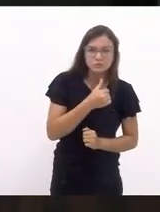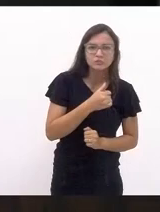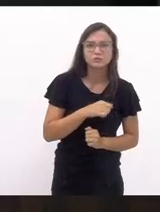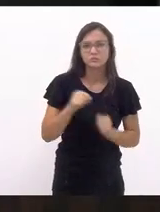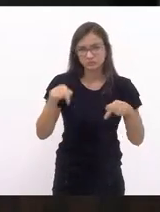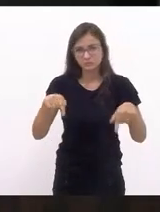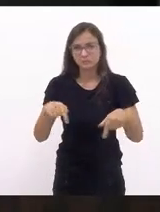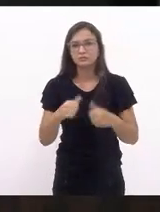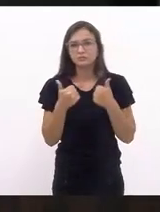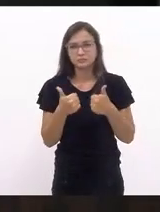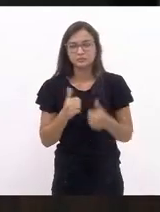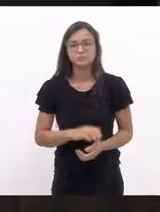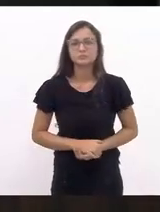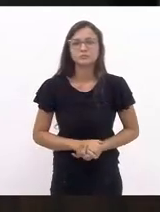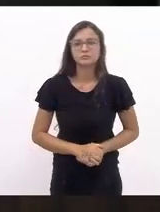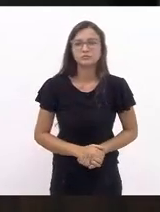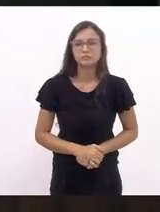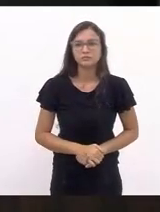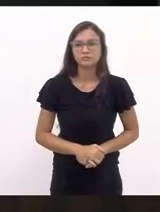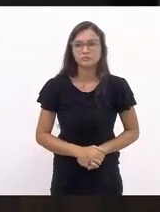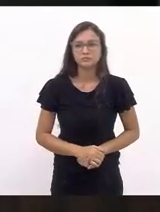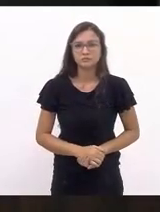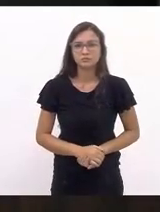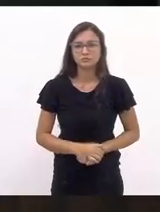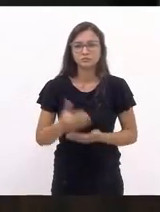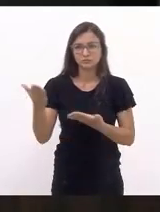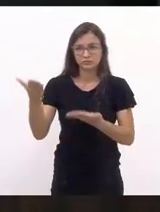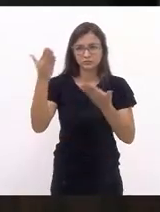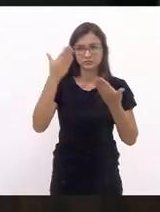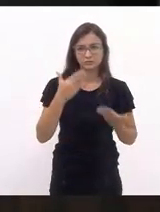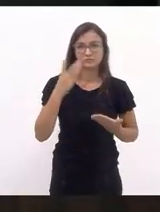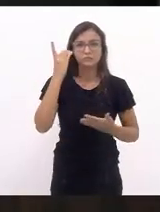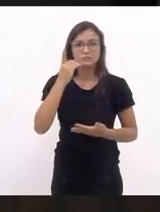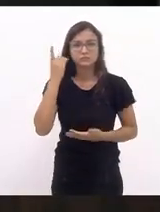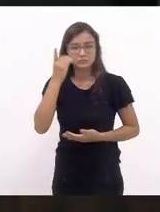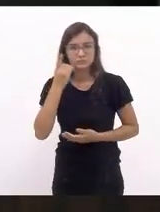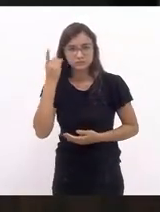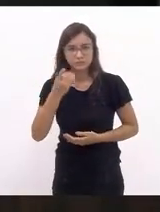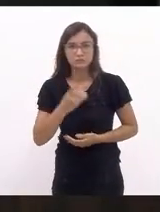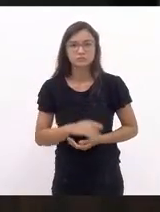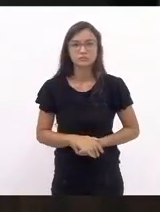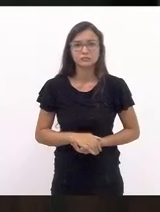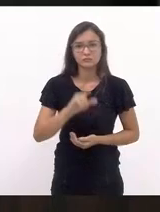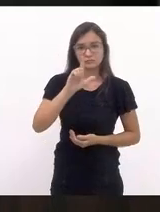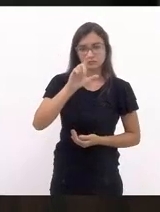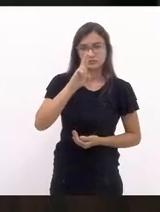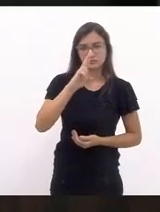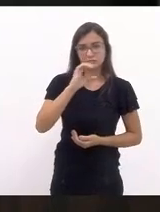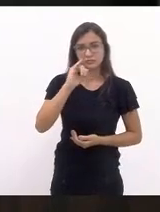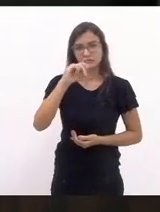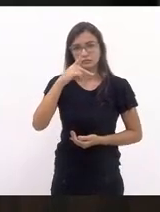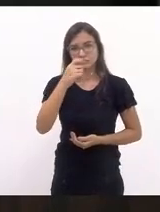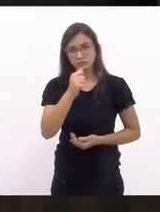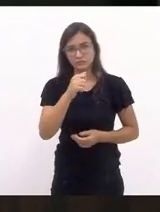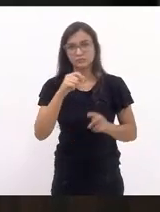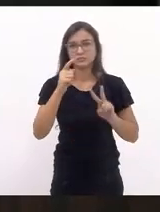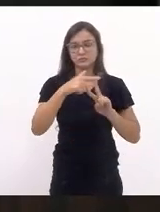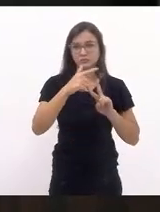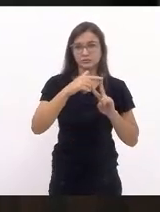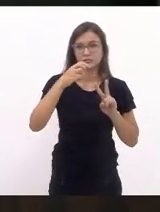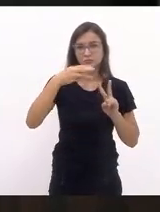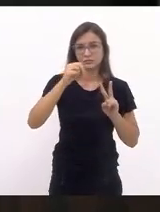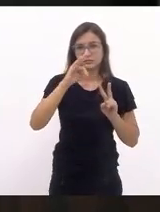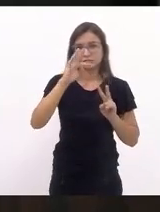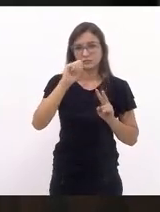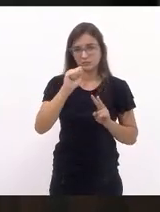por baixo então eu convido as deputadas Lucinha deputada Martha Rocha para o arreamento